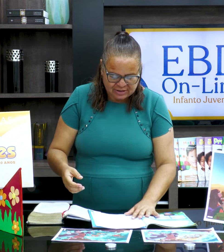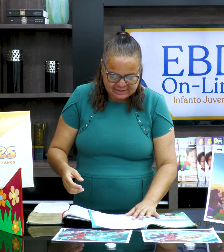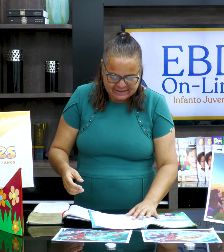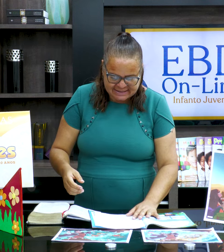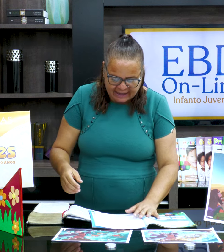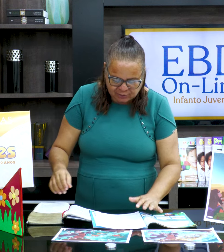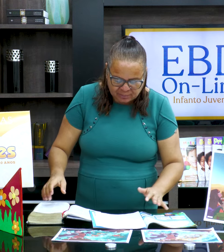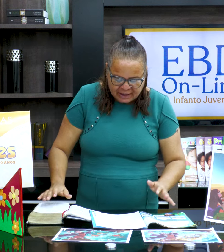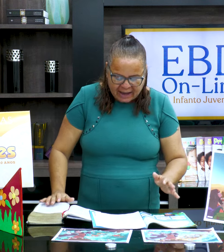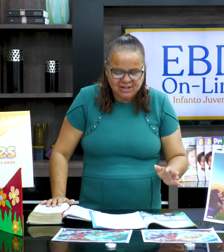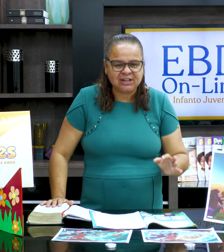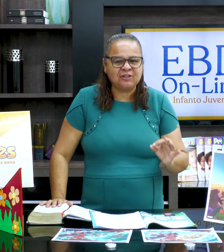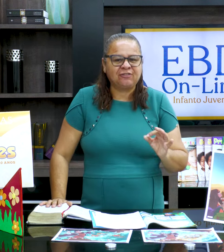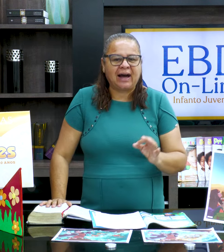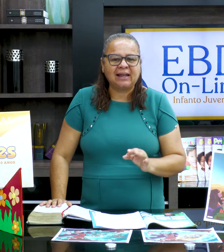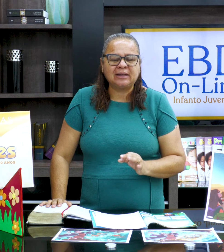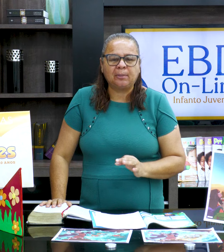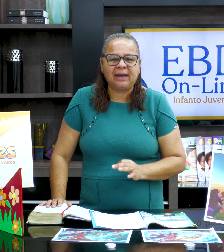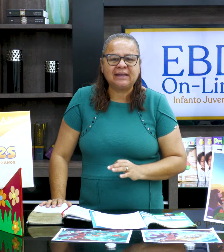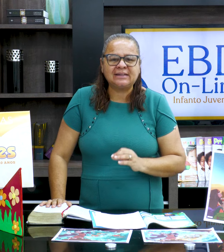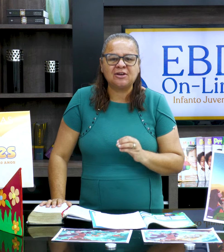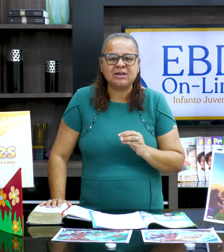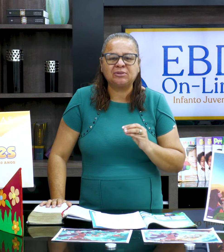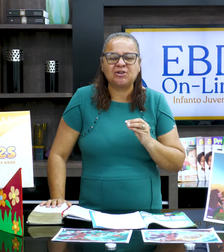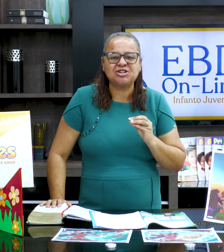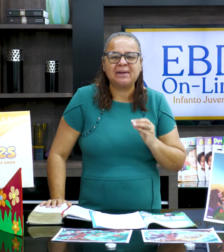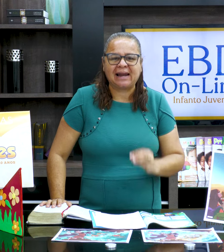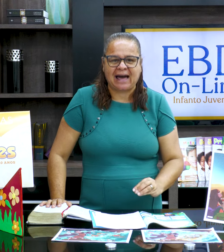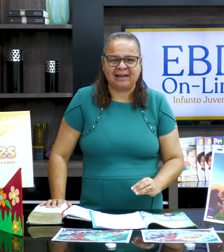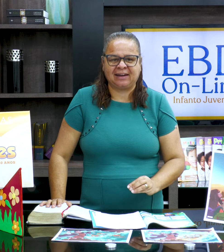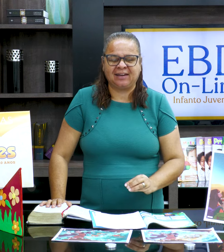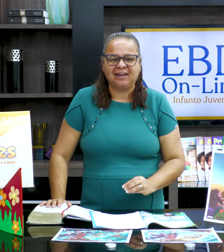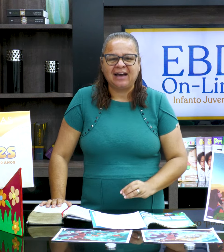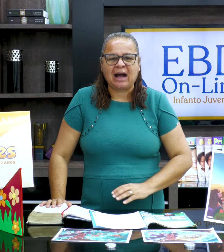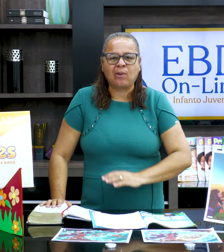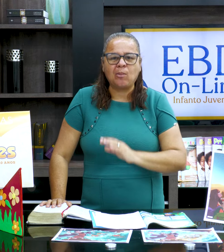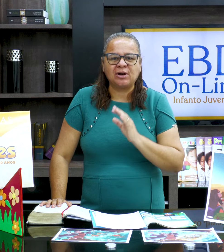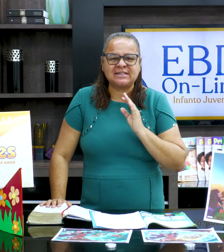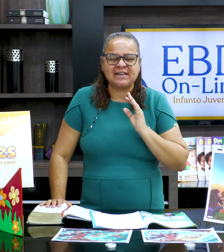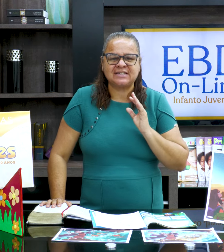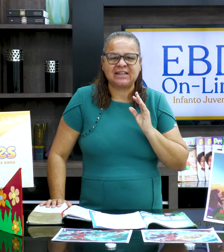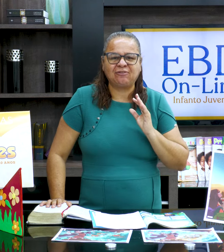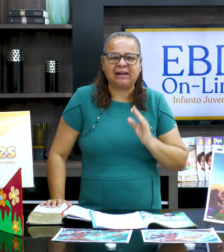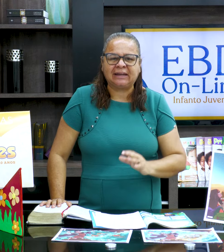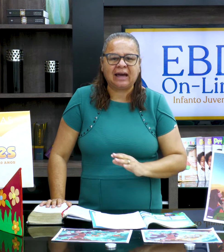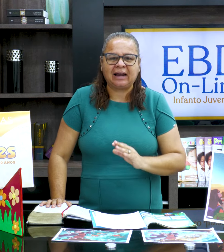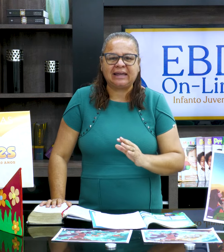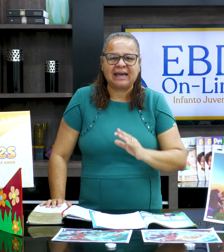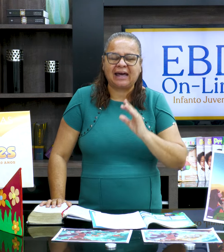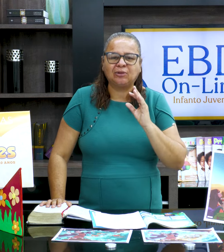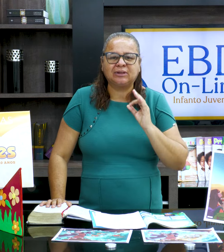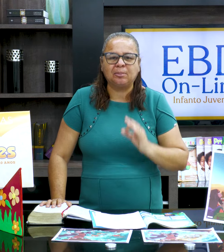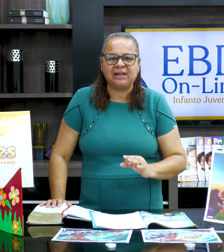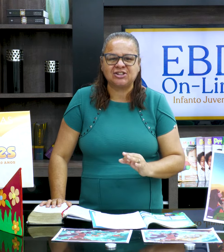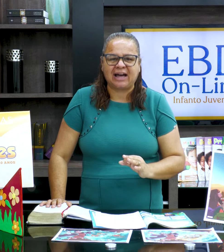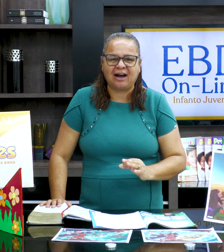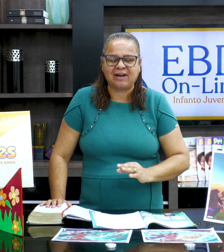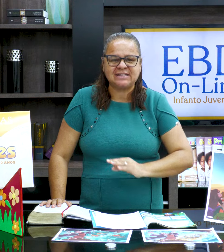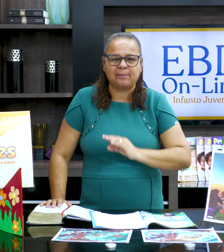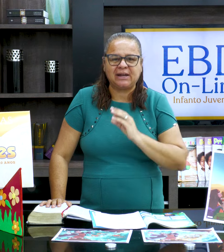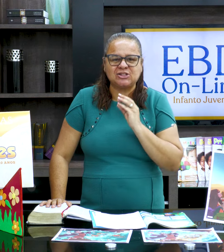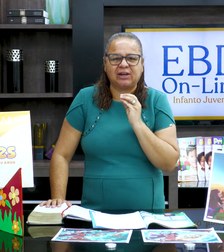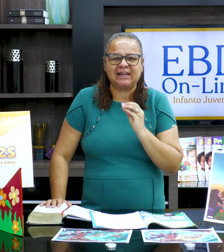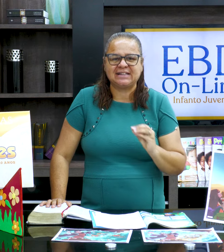alunos Tá certo a gente fala também que Deus é um Deus de milagre a qual Moisés estava ali ali Arão também